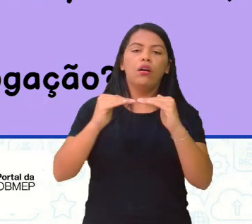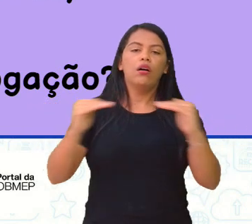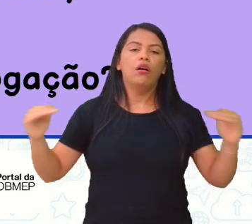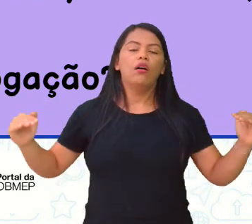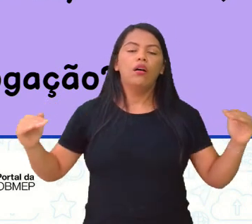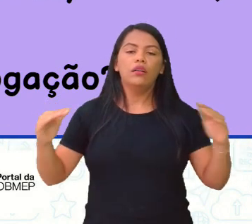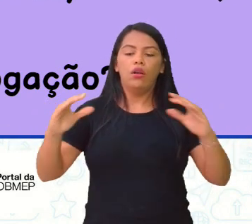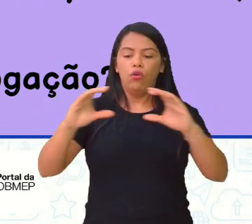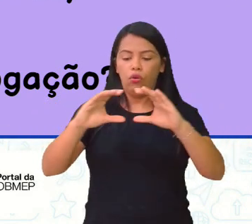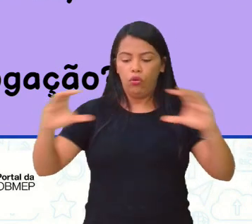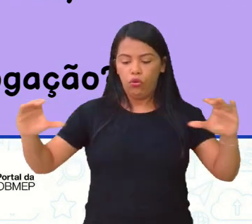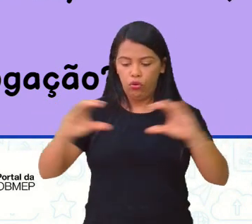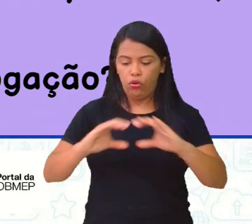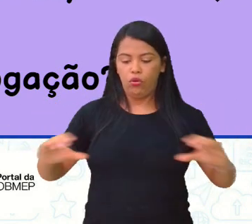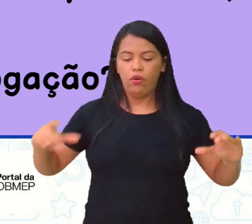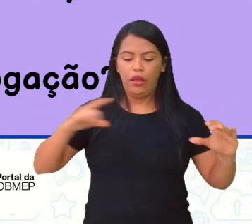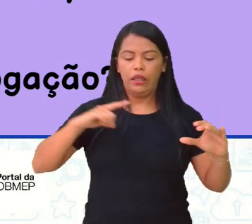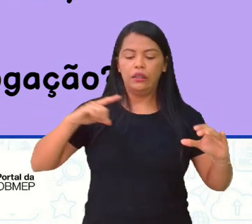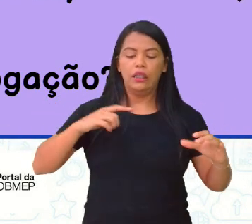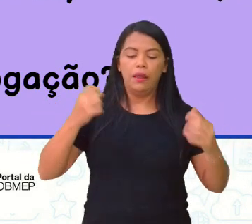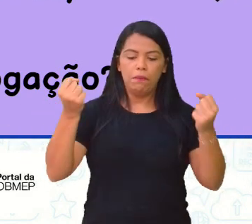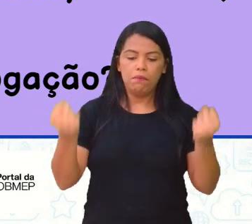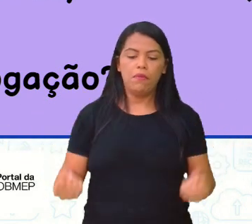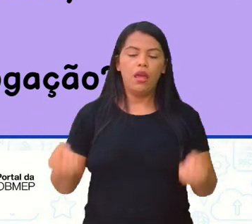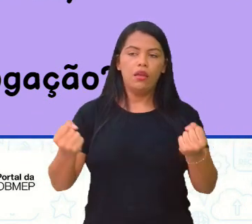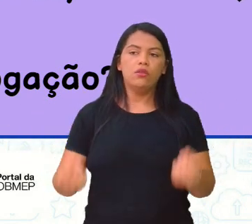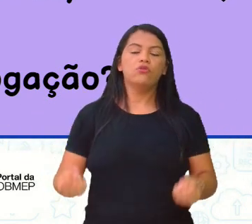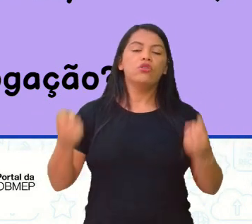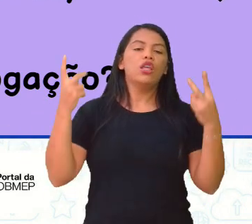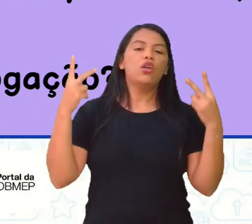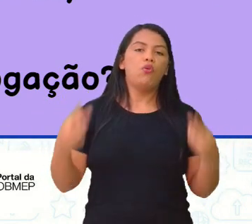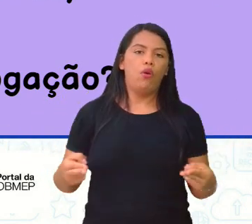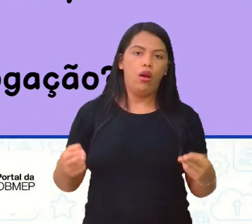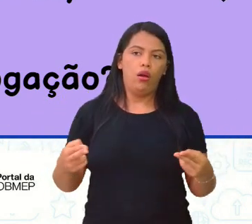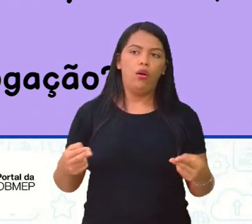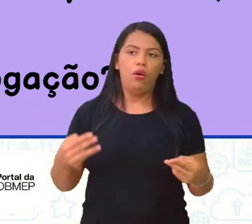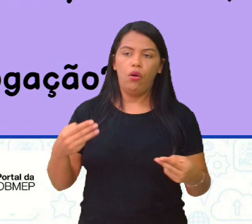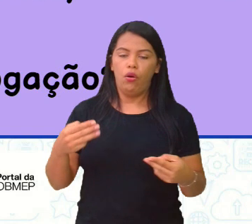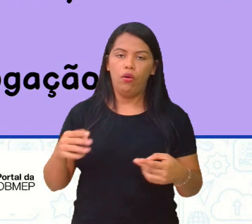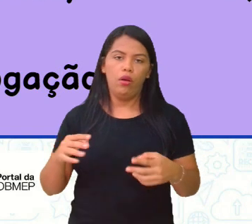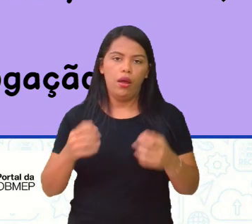Objetos iguais têm o mesmo peso, aí ele coloca massa,